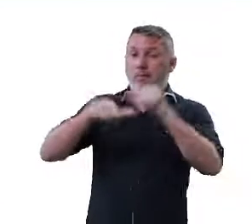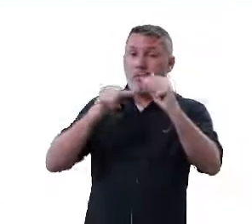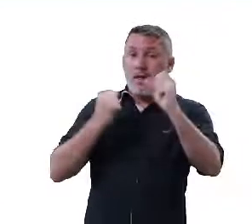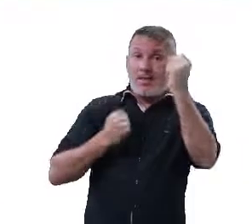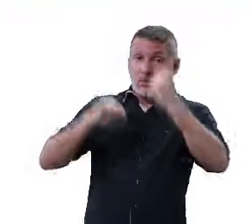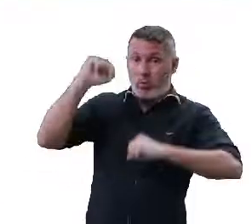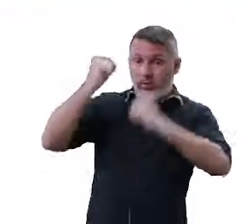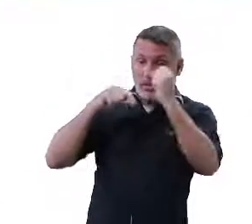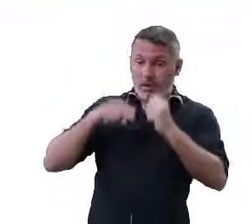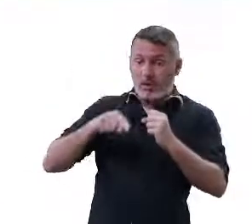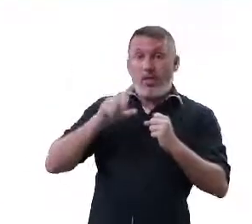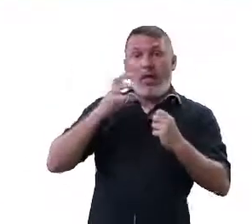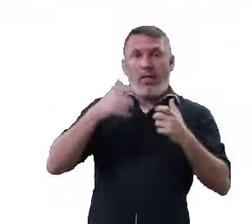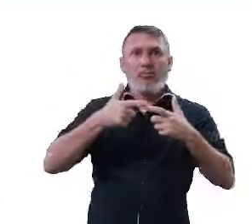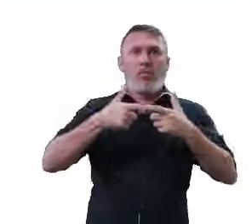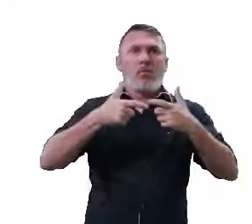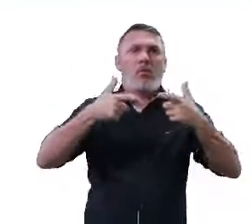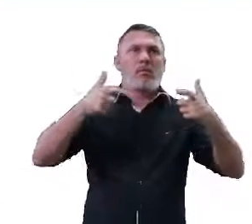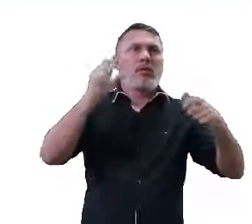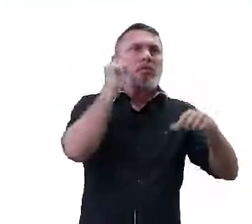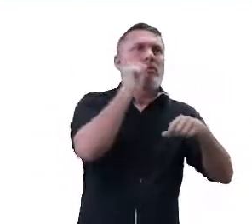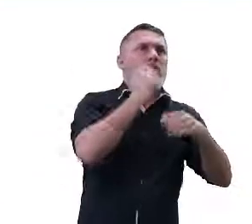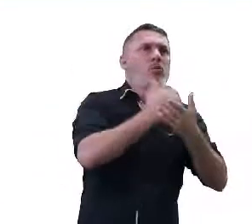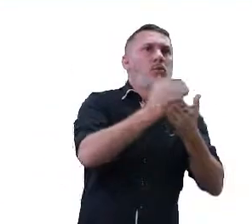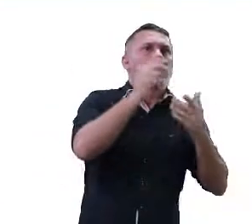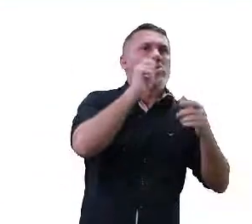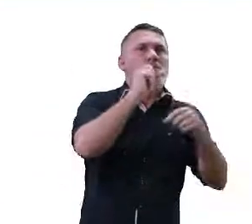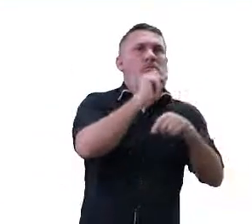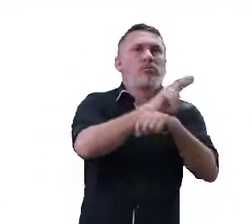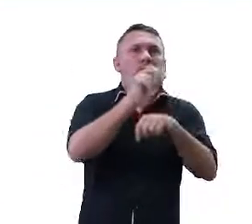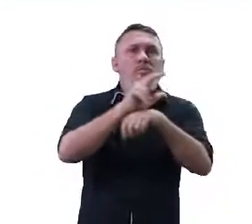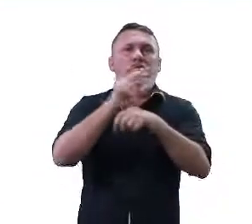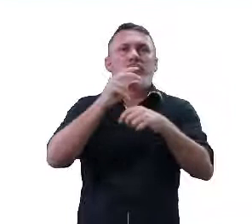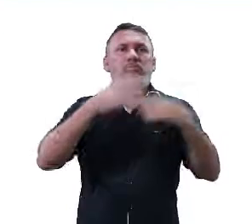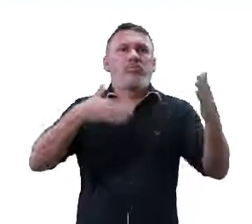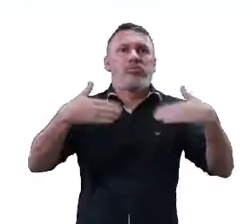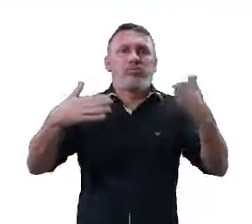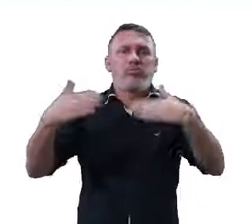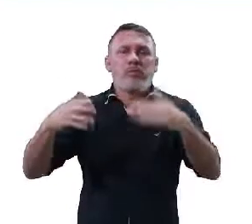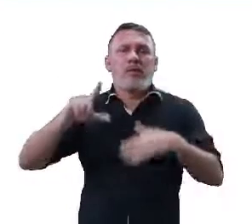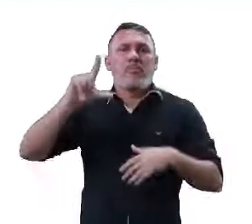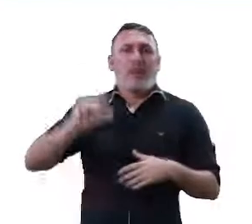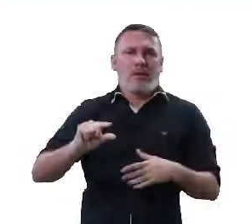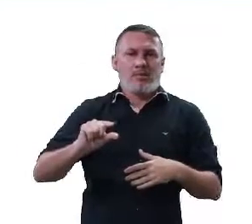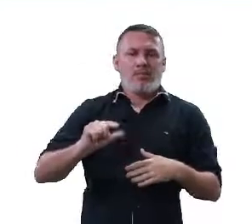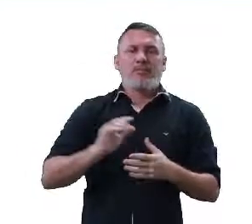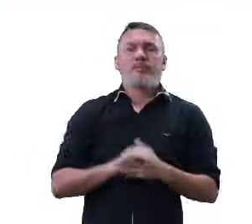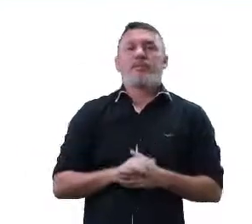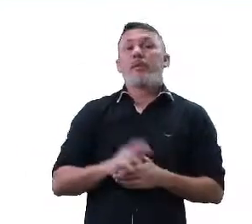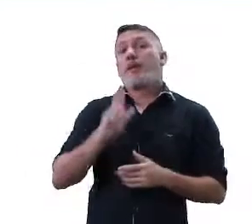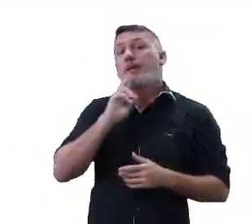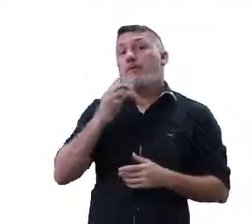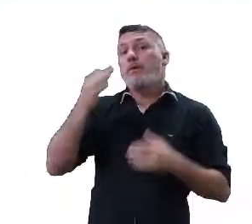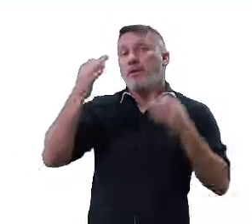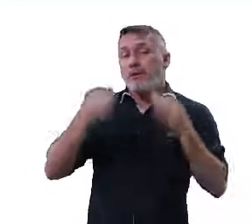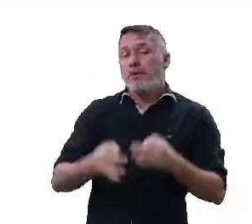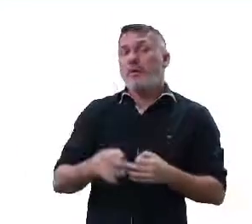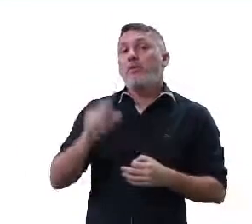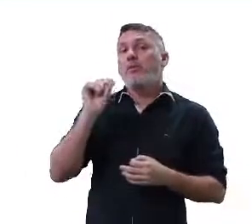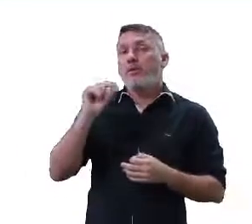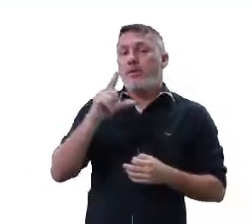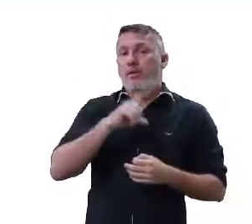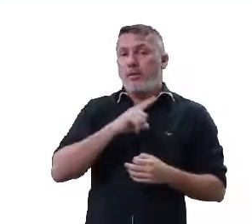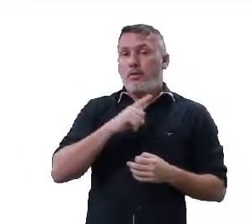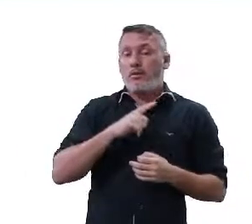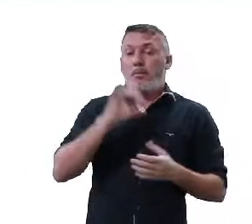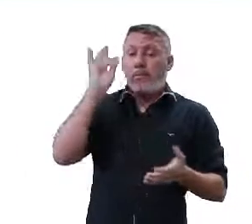era exatamente expandir os mercados consumidores através do barateamento da produção. A resposta correta dessa questão é consolidação